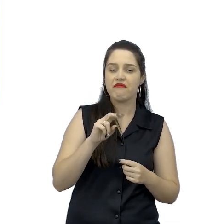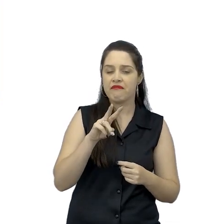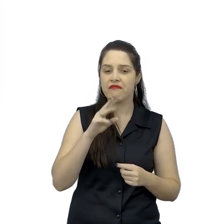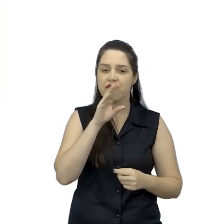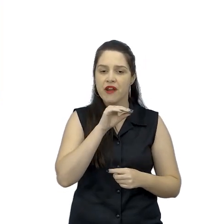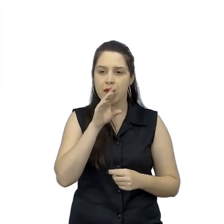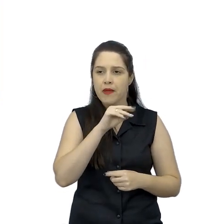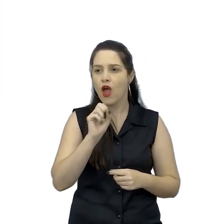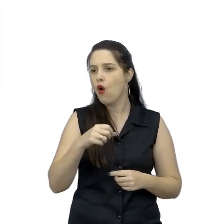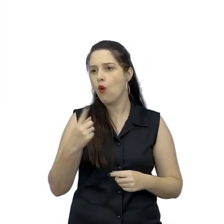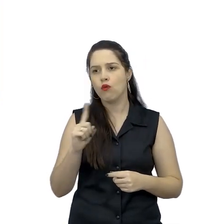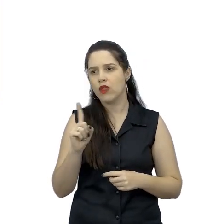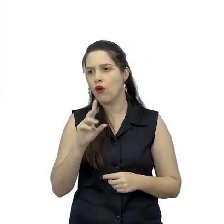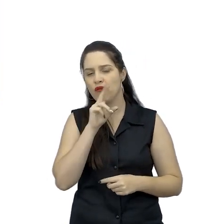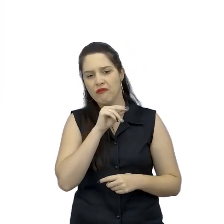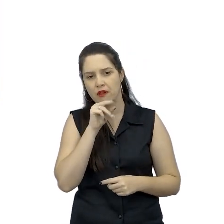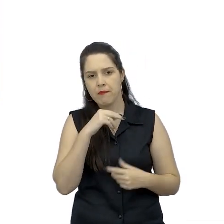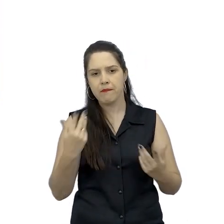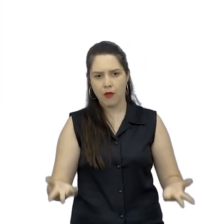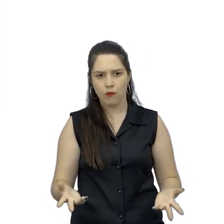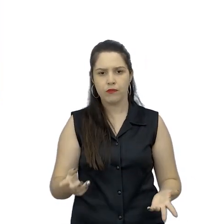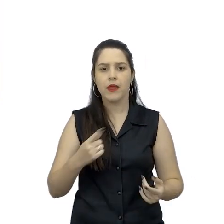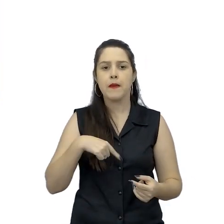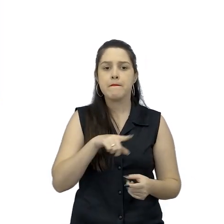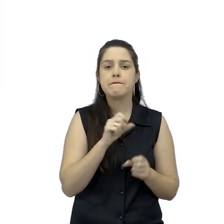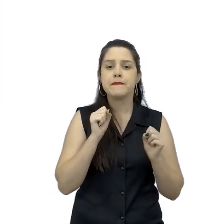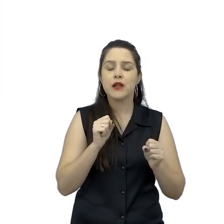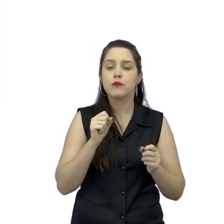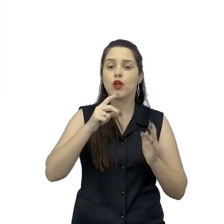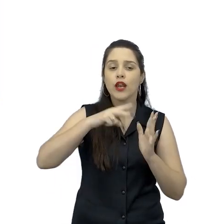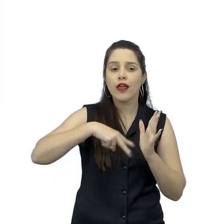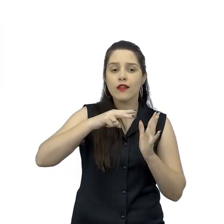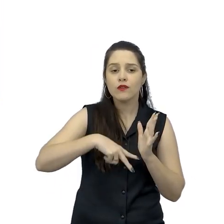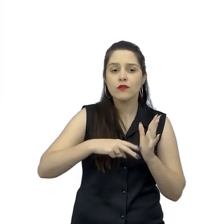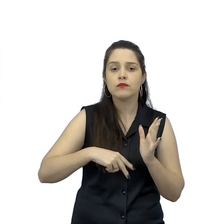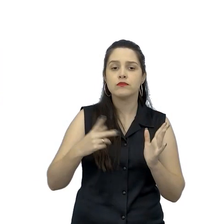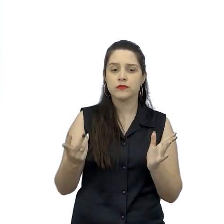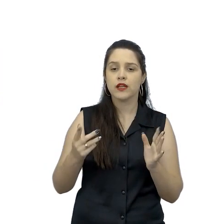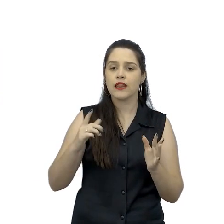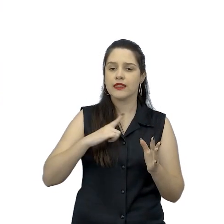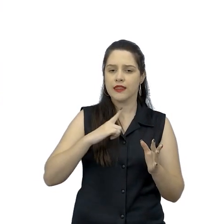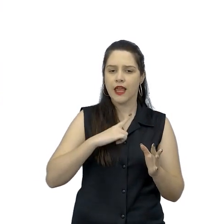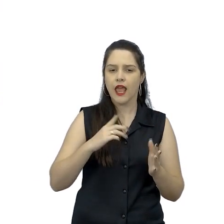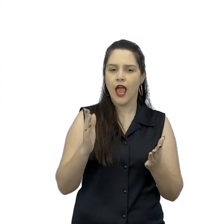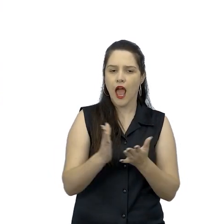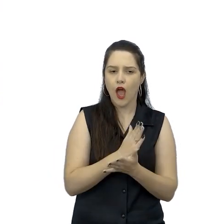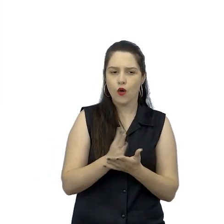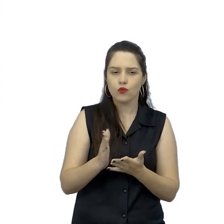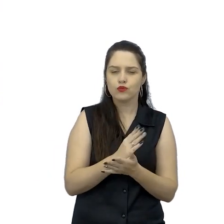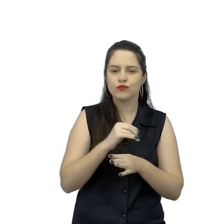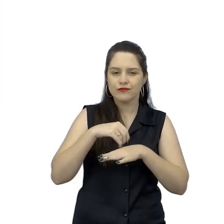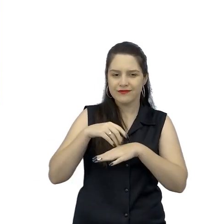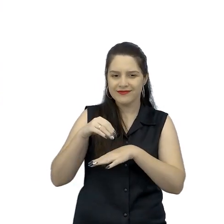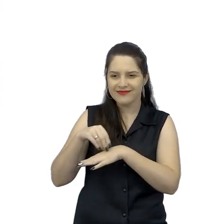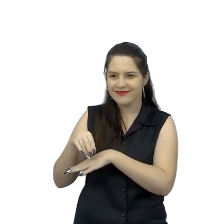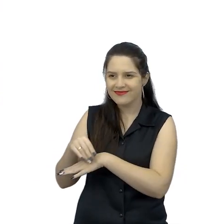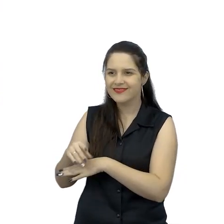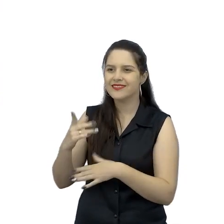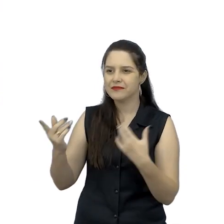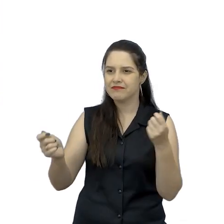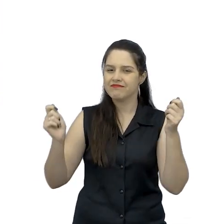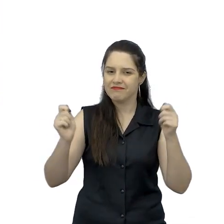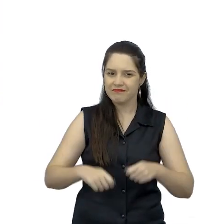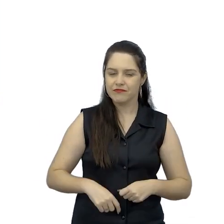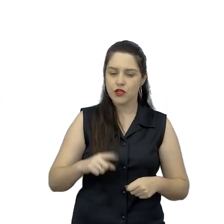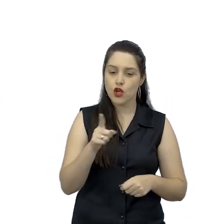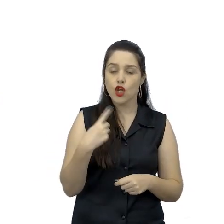Então, os estudantes, eles desenvolvem estratégias de leitura, ou seja, ativam esquemas mentais, conhecimentos prévios para a construção de sentido.